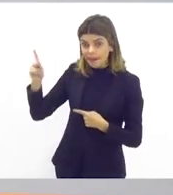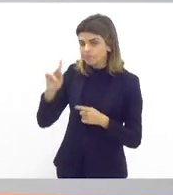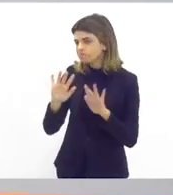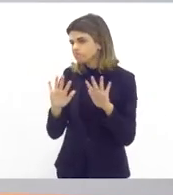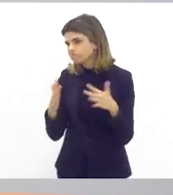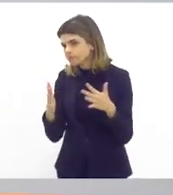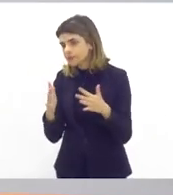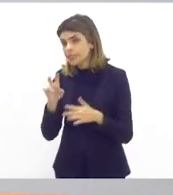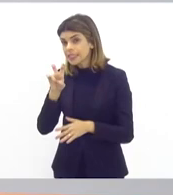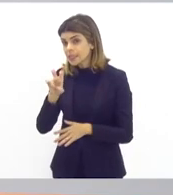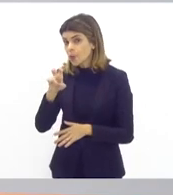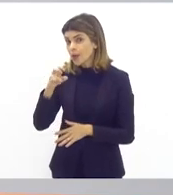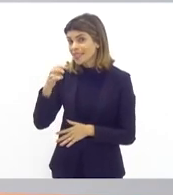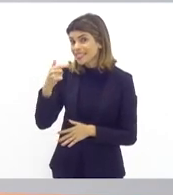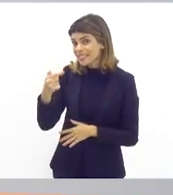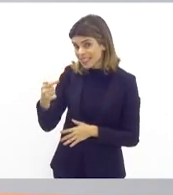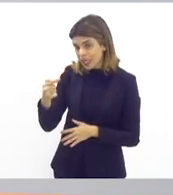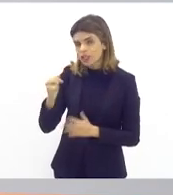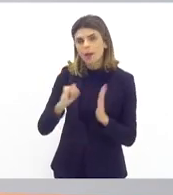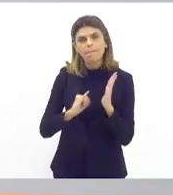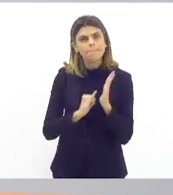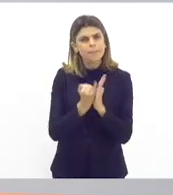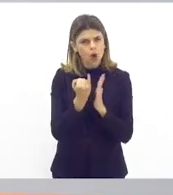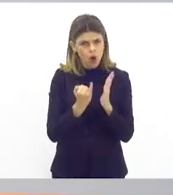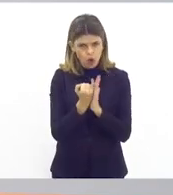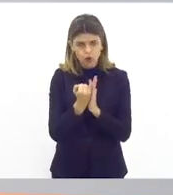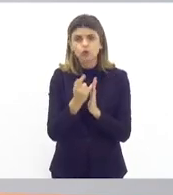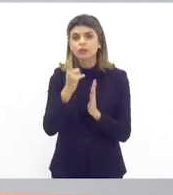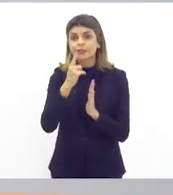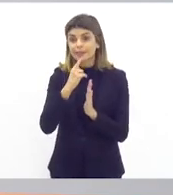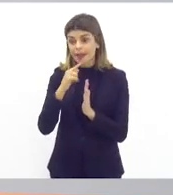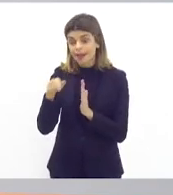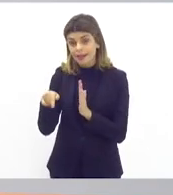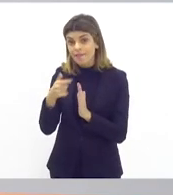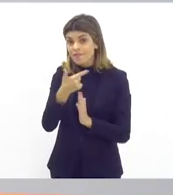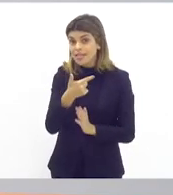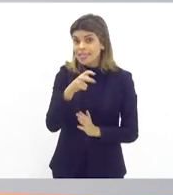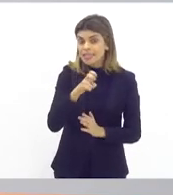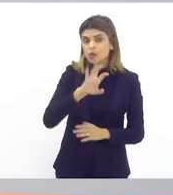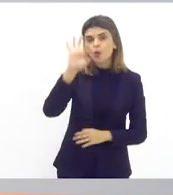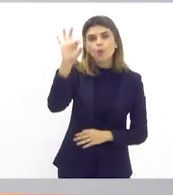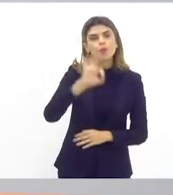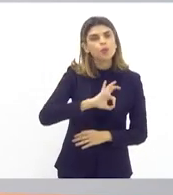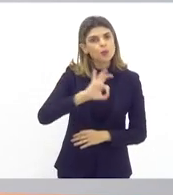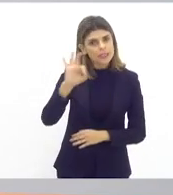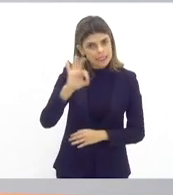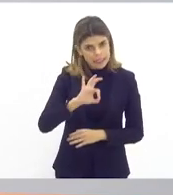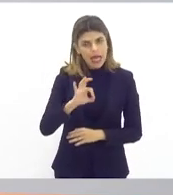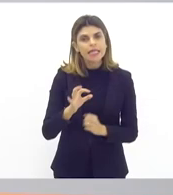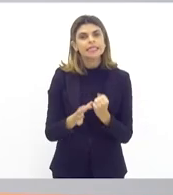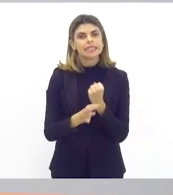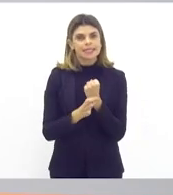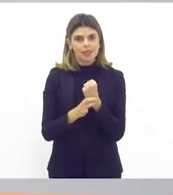média, 57% dos impostos vem sobre a renda do patrimônio, 25% sobre o seguro